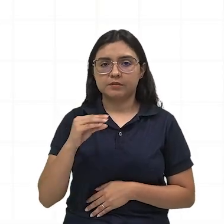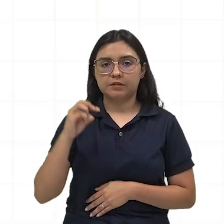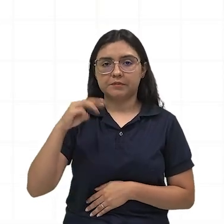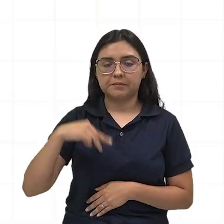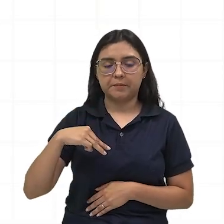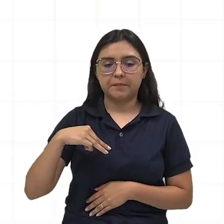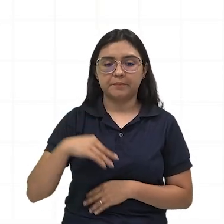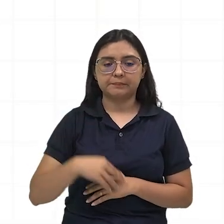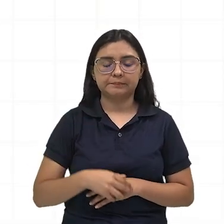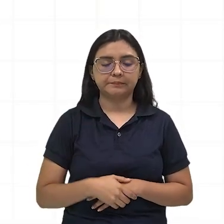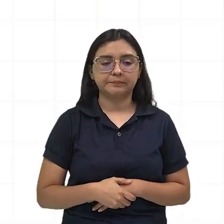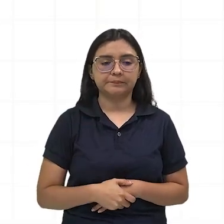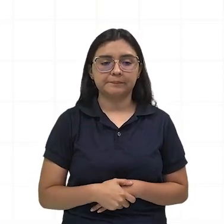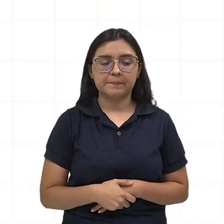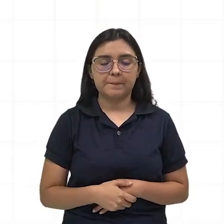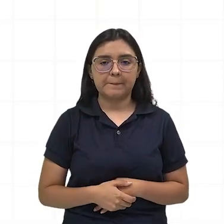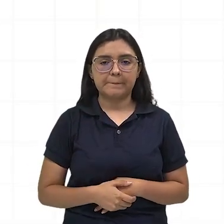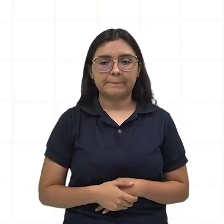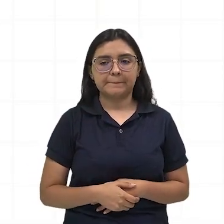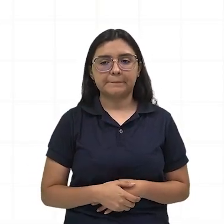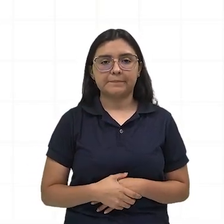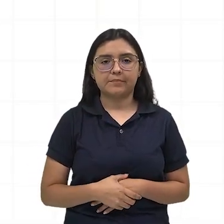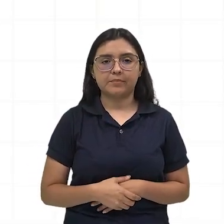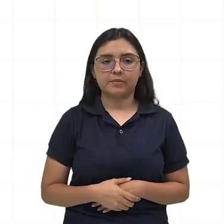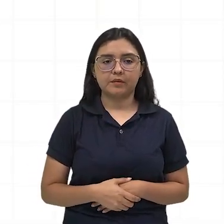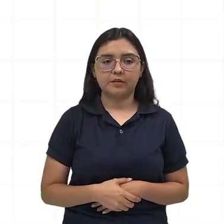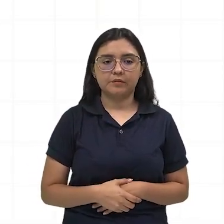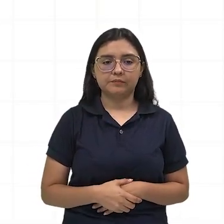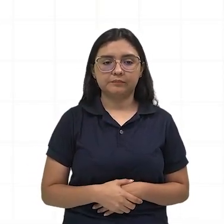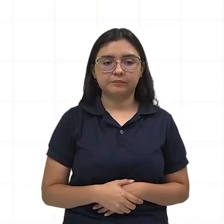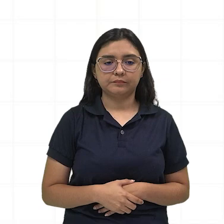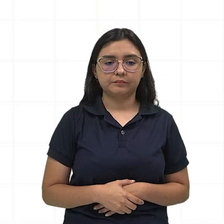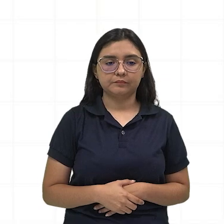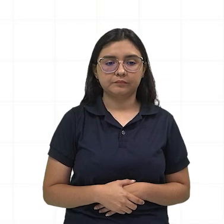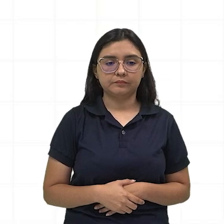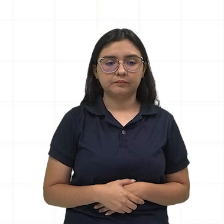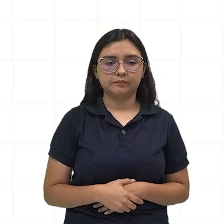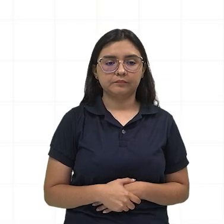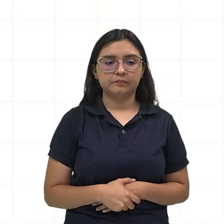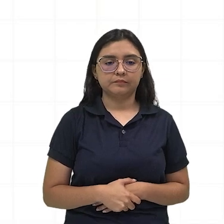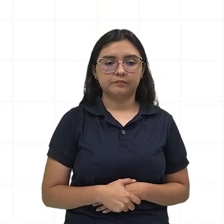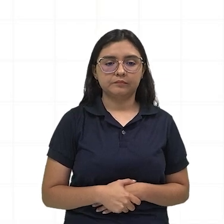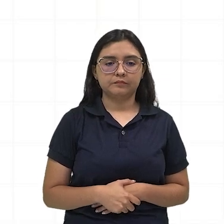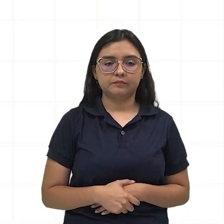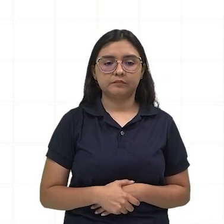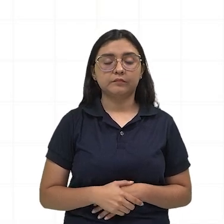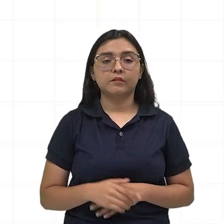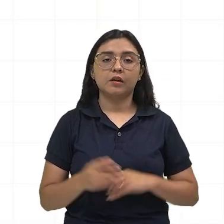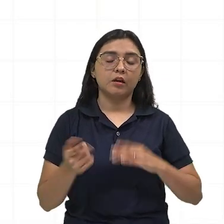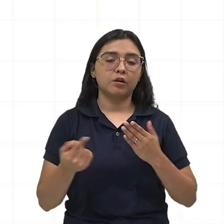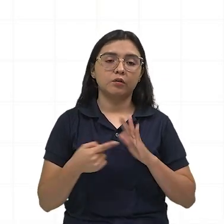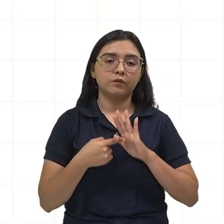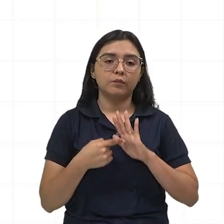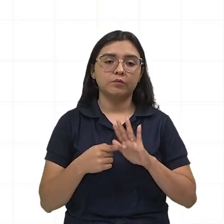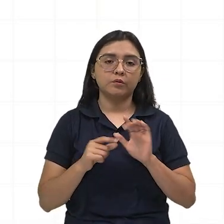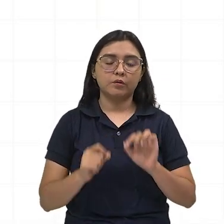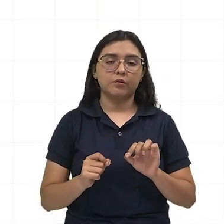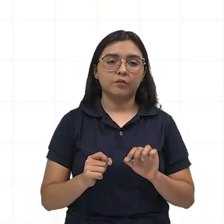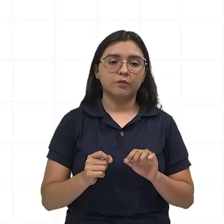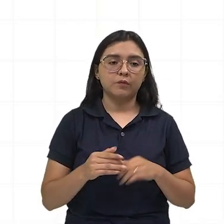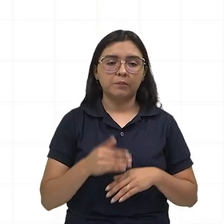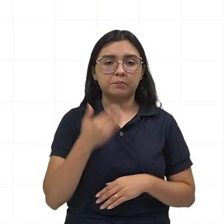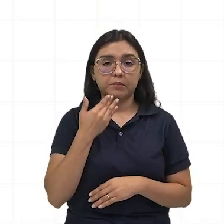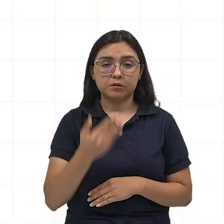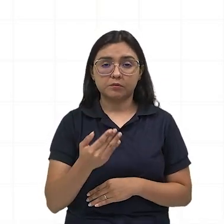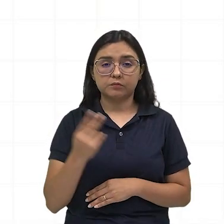centímetros. Ora, nesse caso, eu não vou atribuir um valor para π. Se eu não